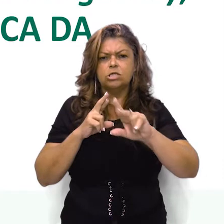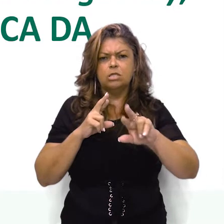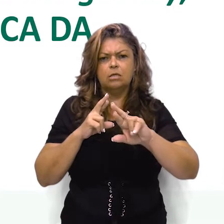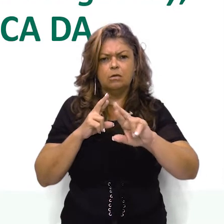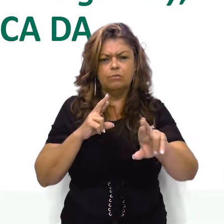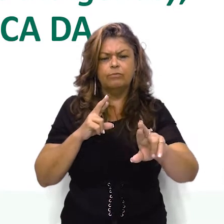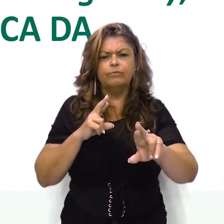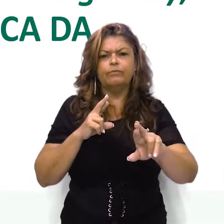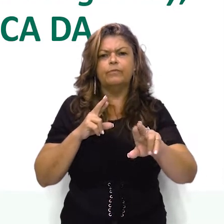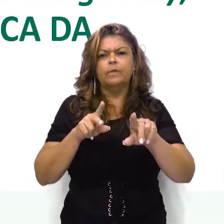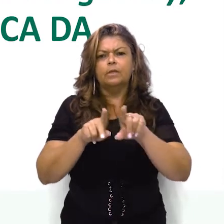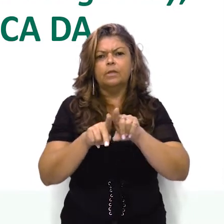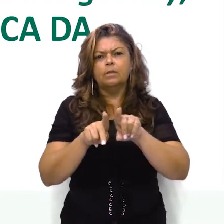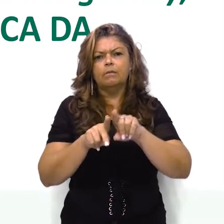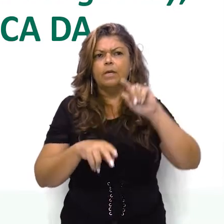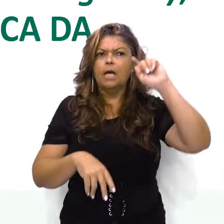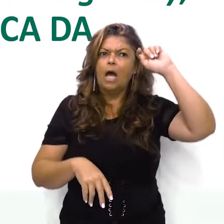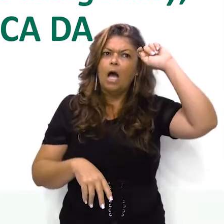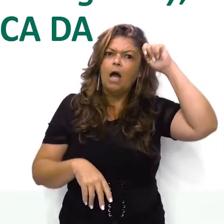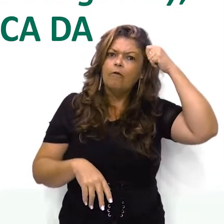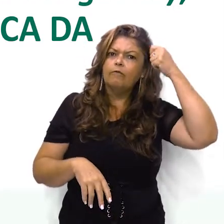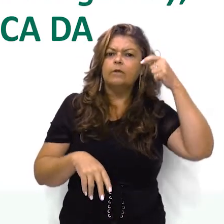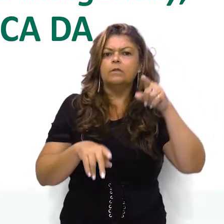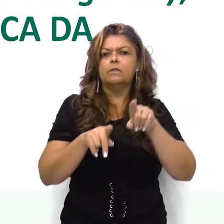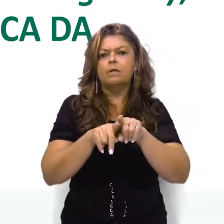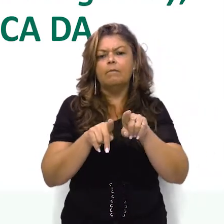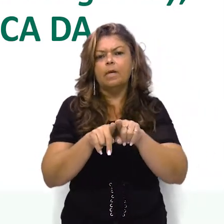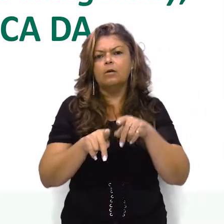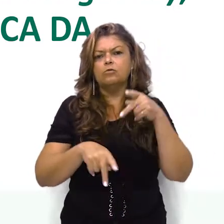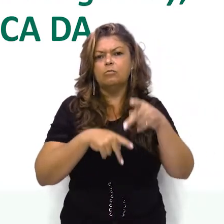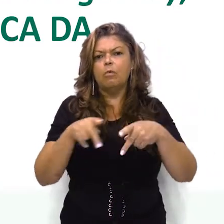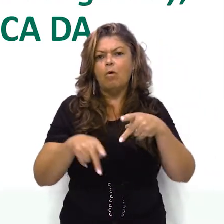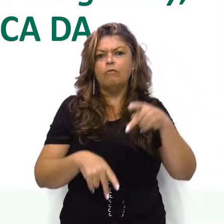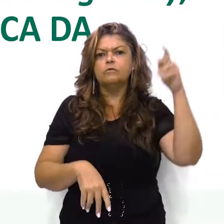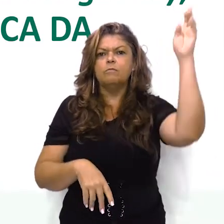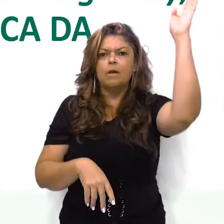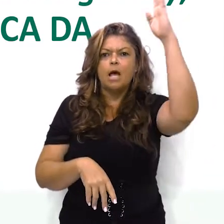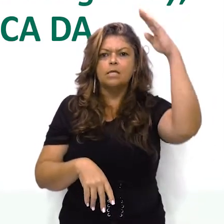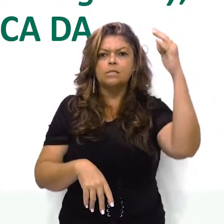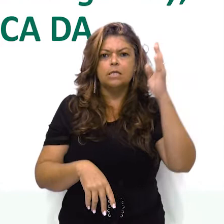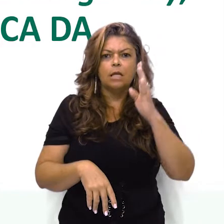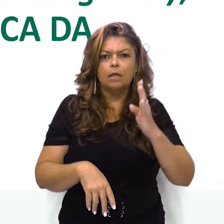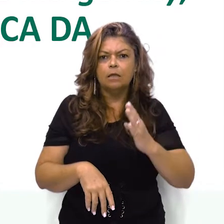as tribais, os povos africanos, afro-brasileiros,